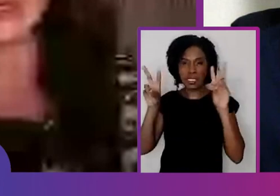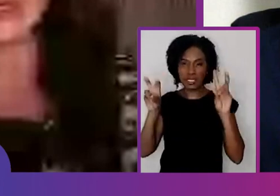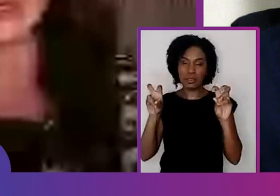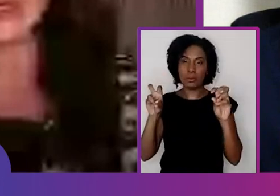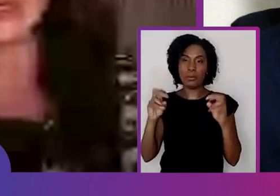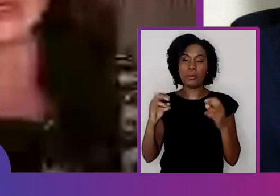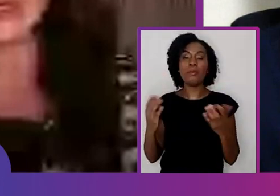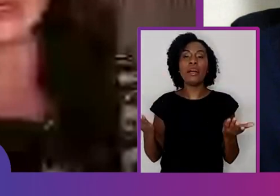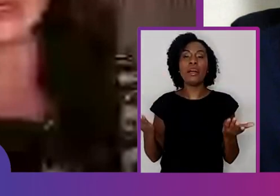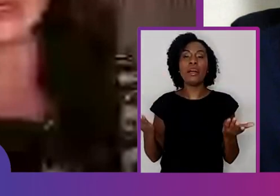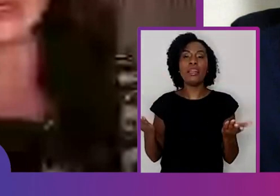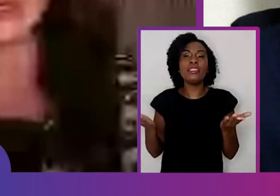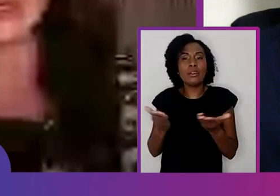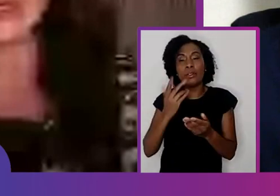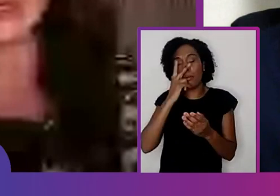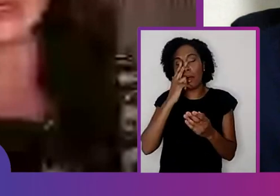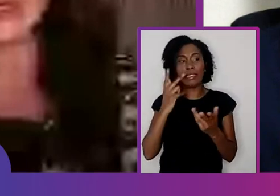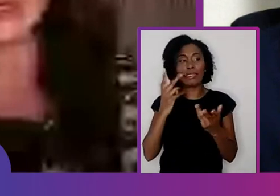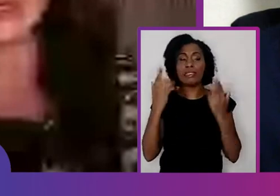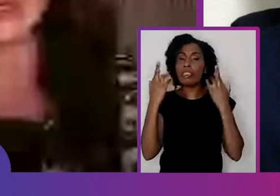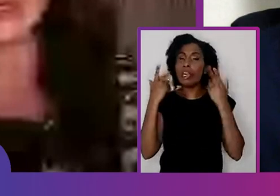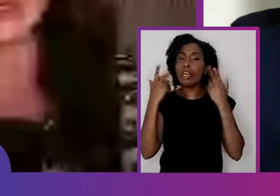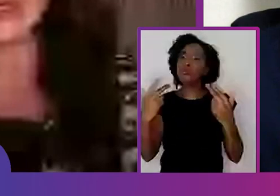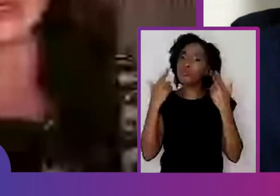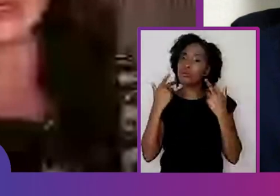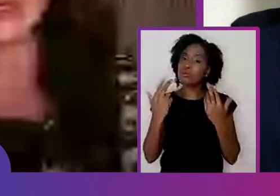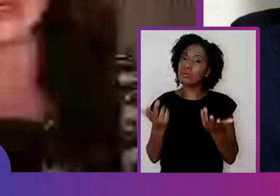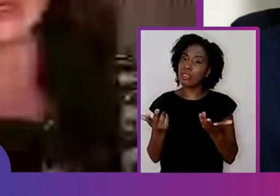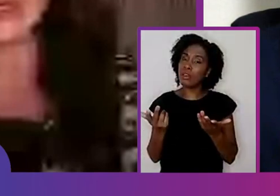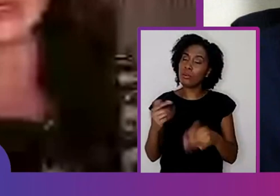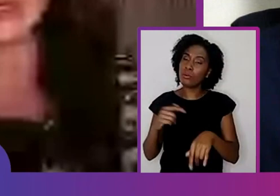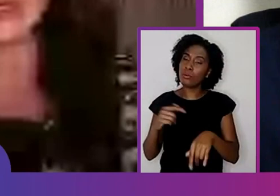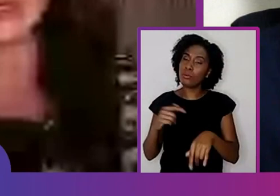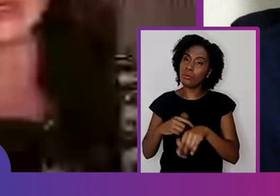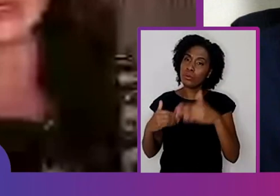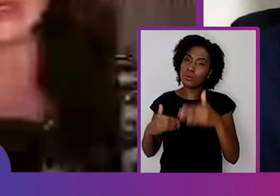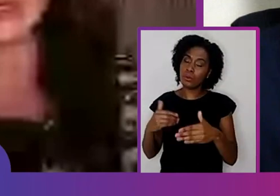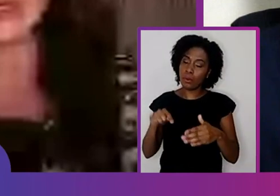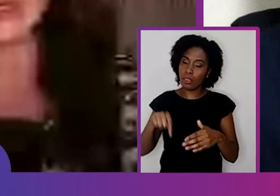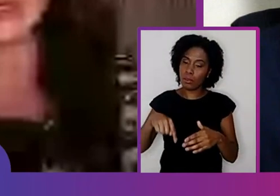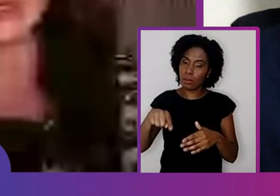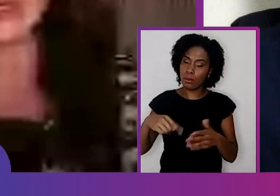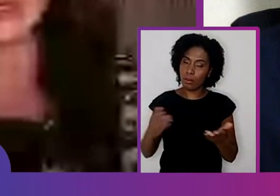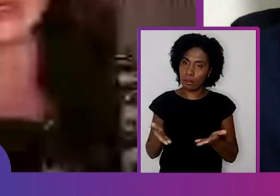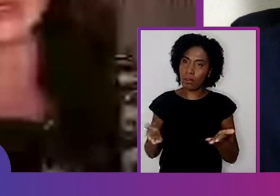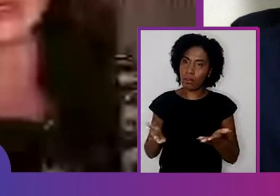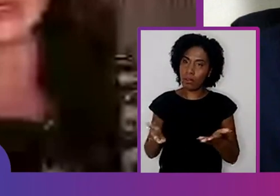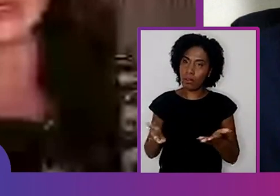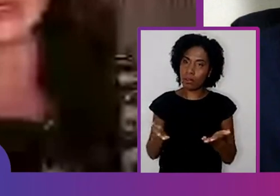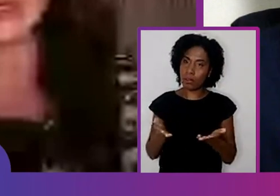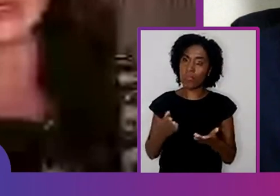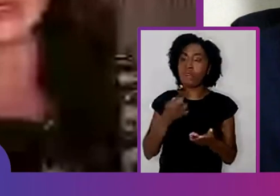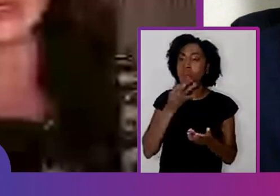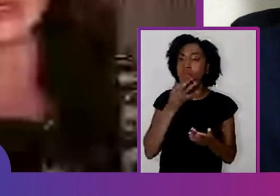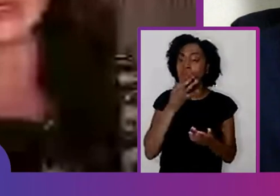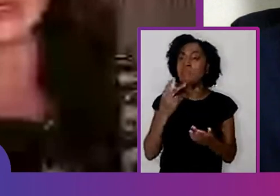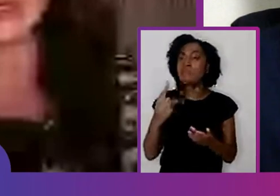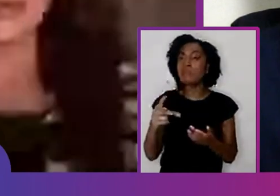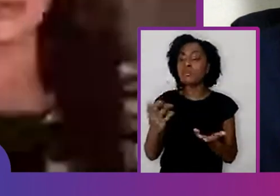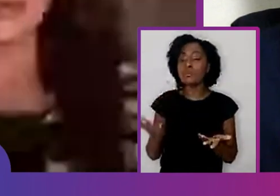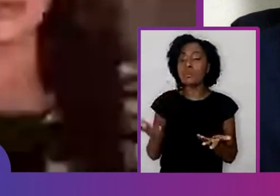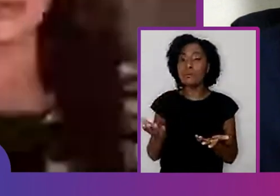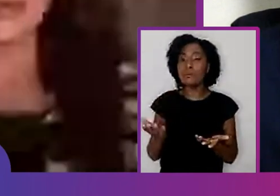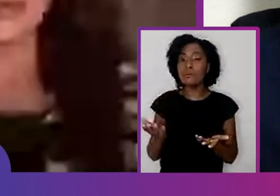mais naturalizadas nesse período de pandemia. Como é que você vê a nossa digital nesse momento?